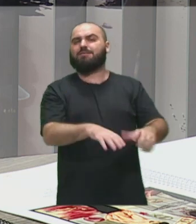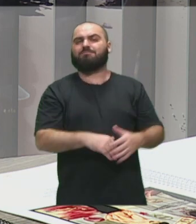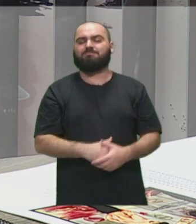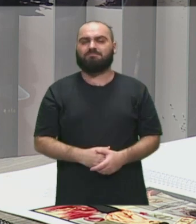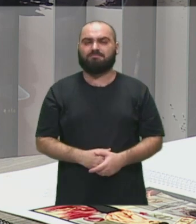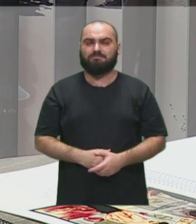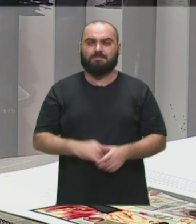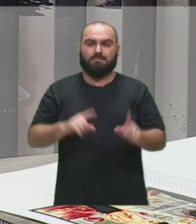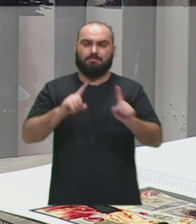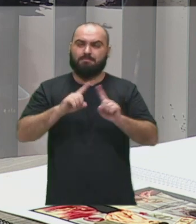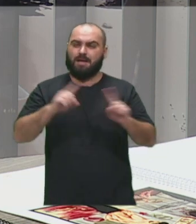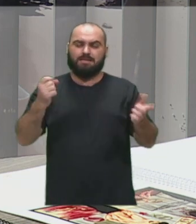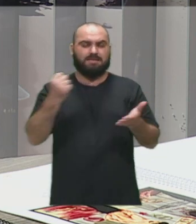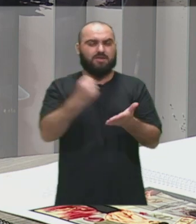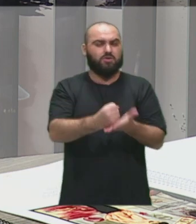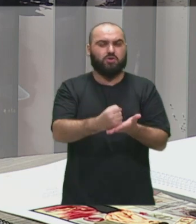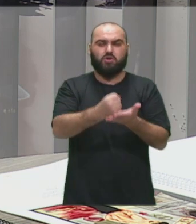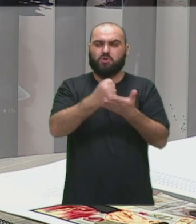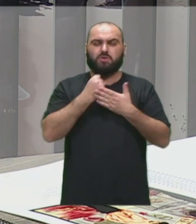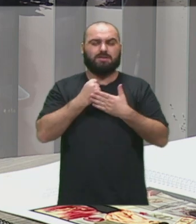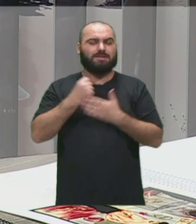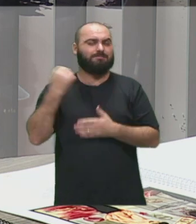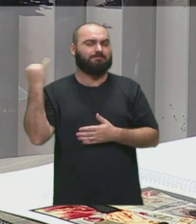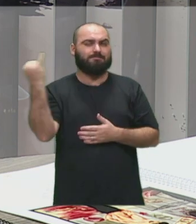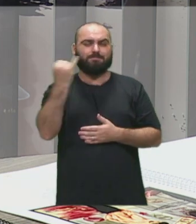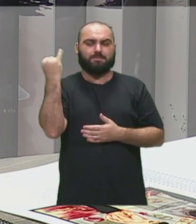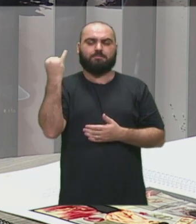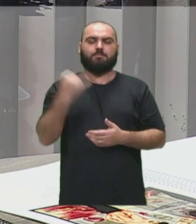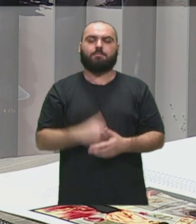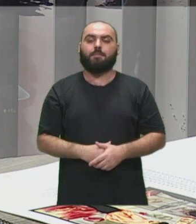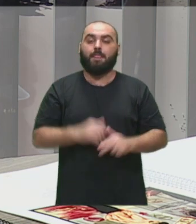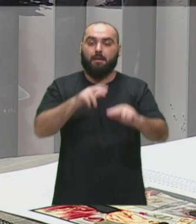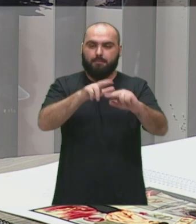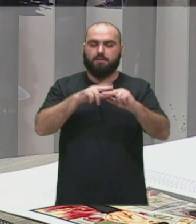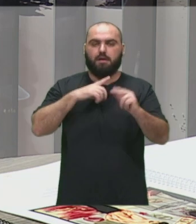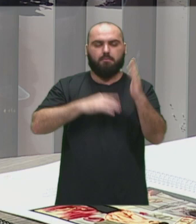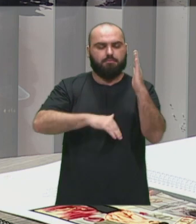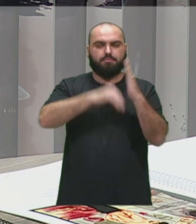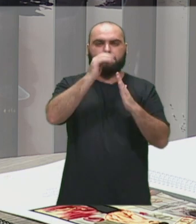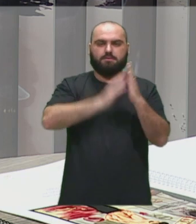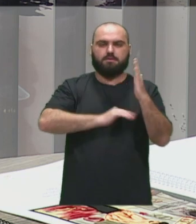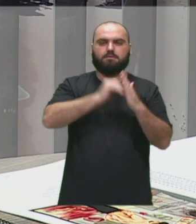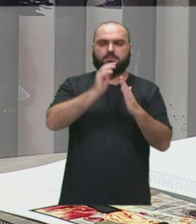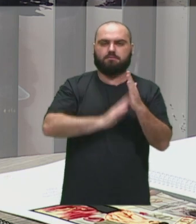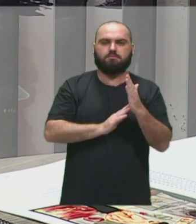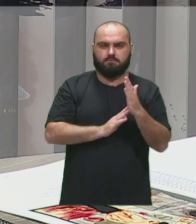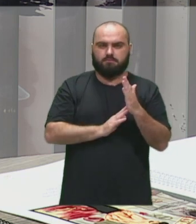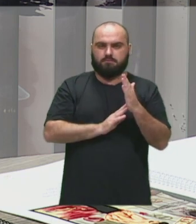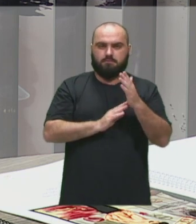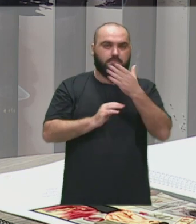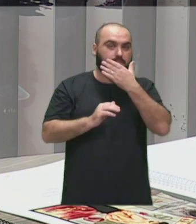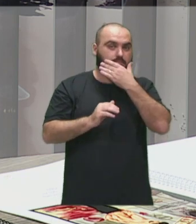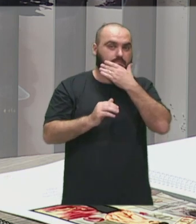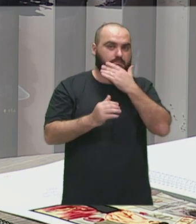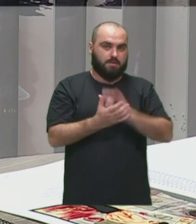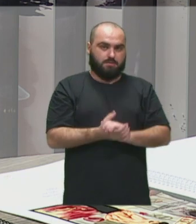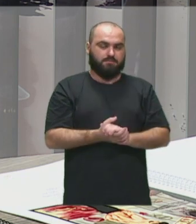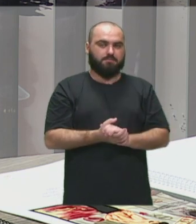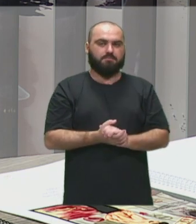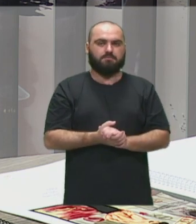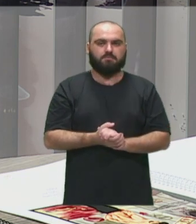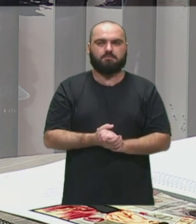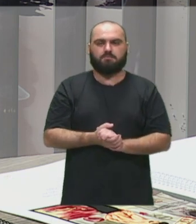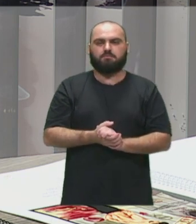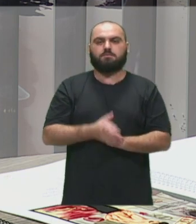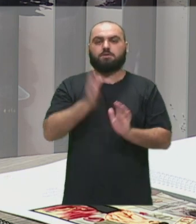é fundamental. Então, assim, quando eu pintei a obra do meu marido, passou-se um tempo, o projeto, a